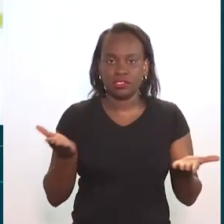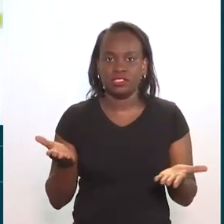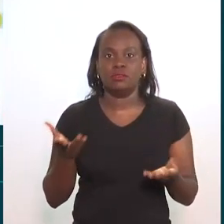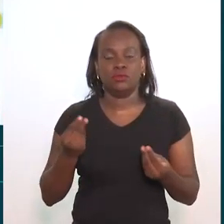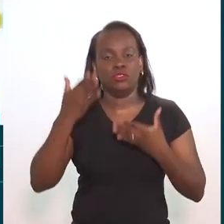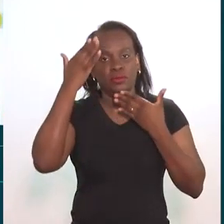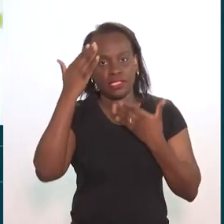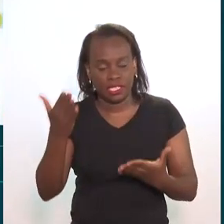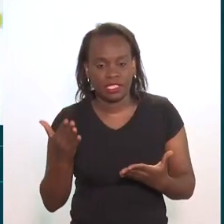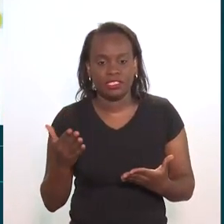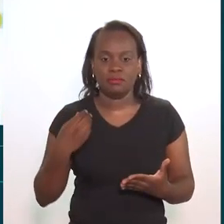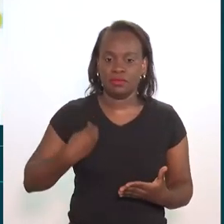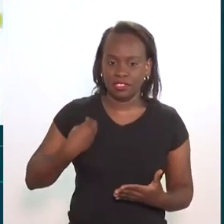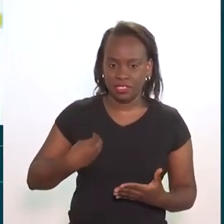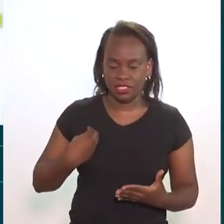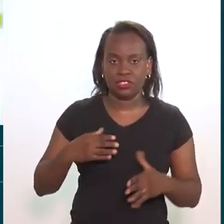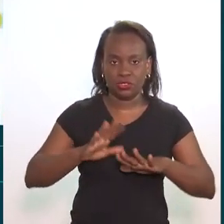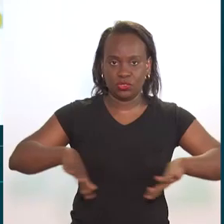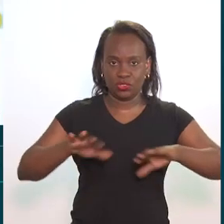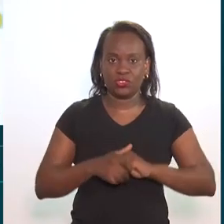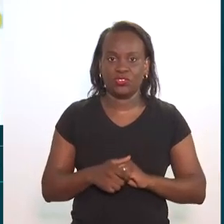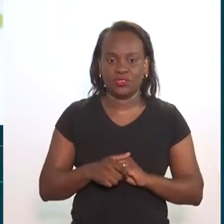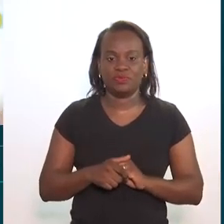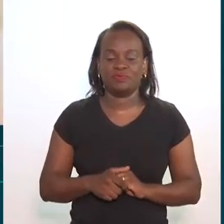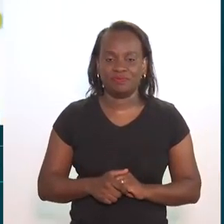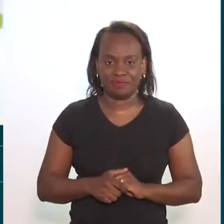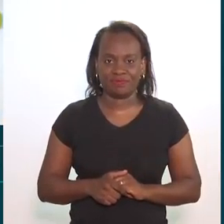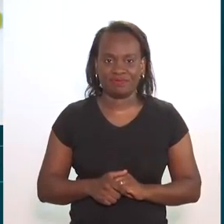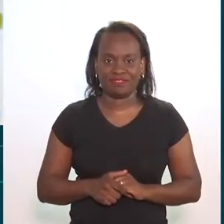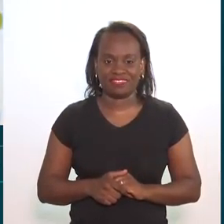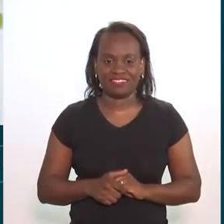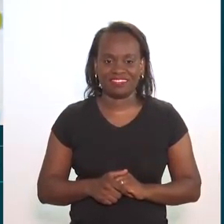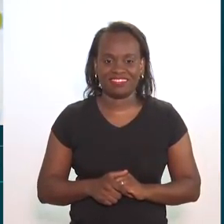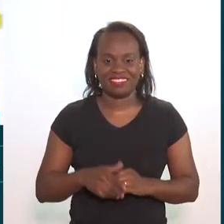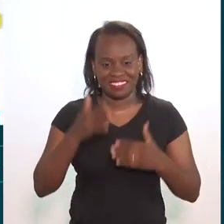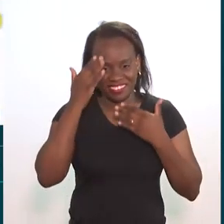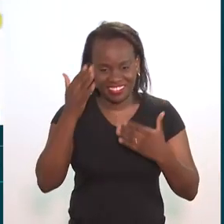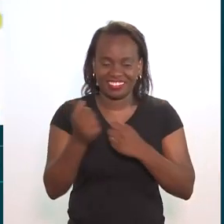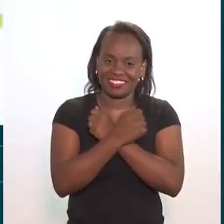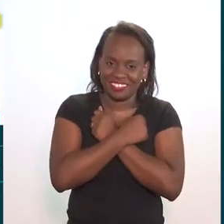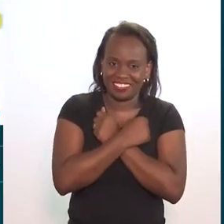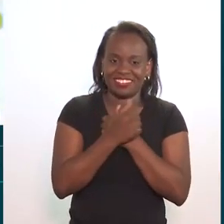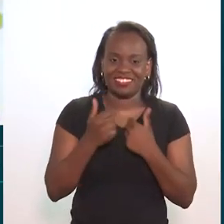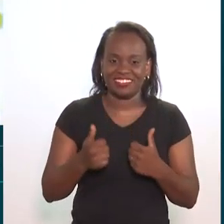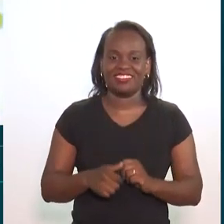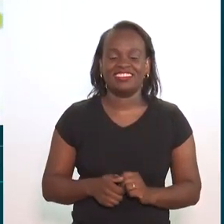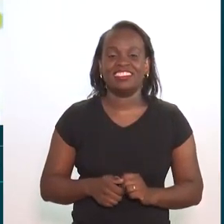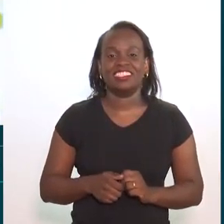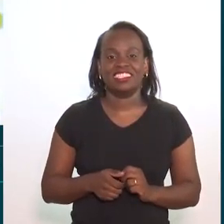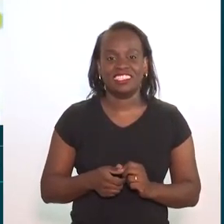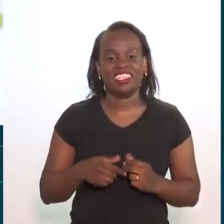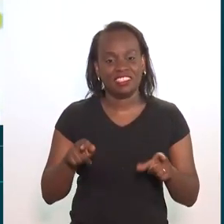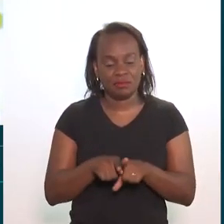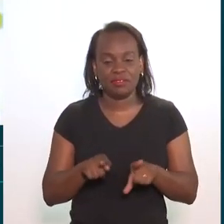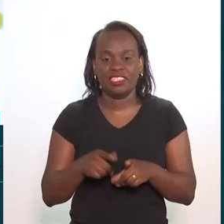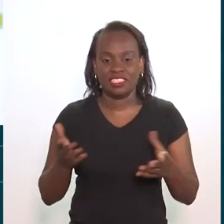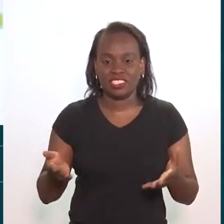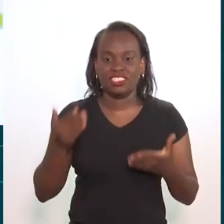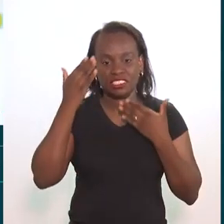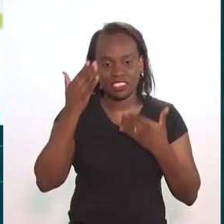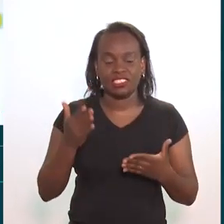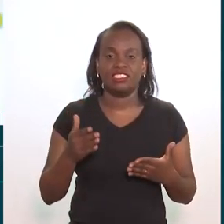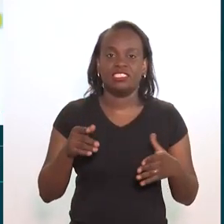ativismo de vocês. Muitíssimo obrigado pela presença de todos e todas. Obrigada. Abraços. E a gente